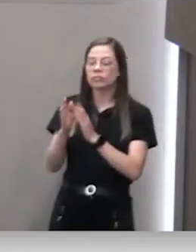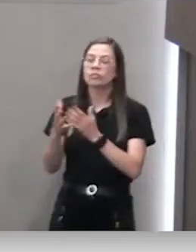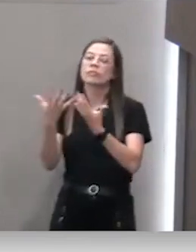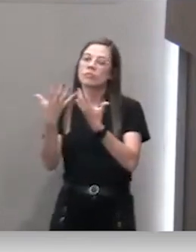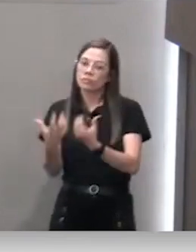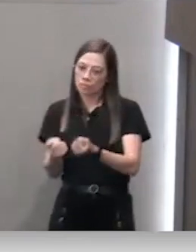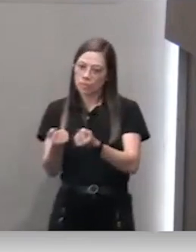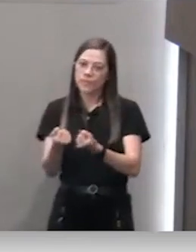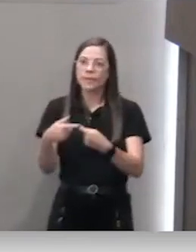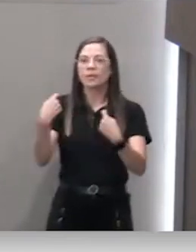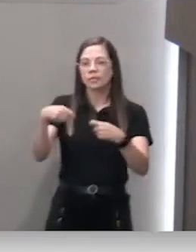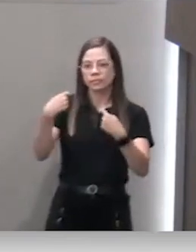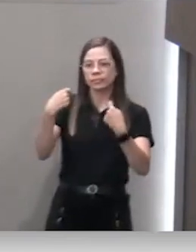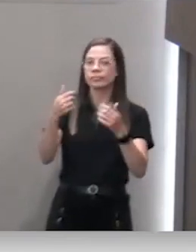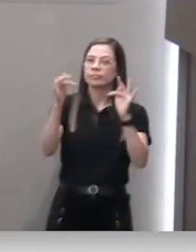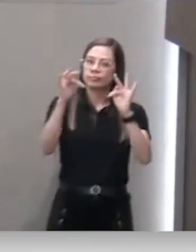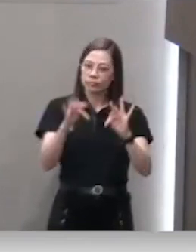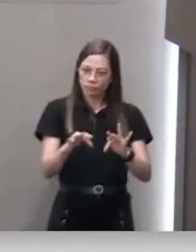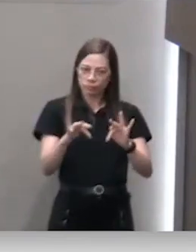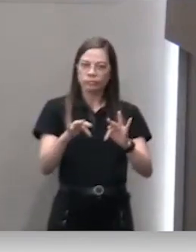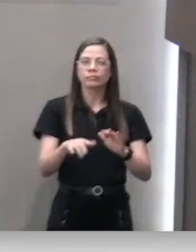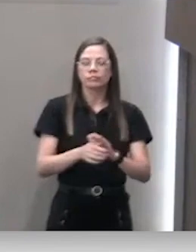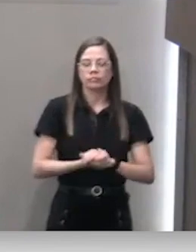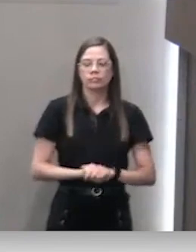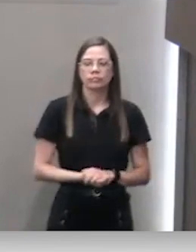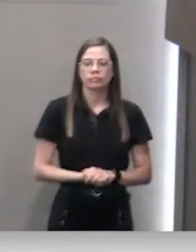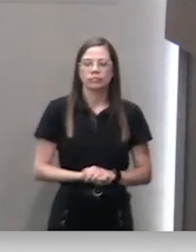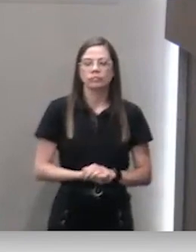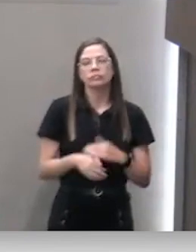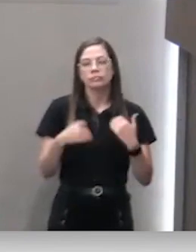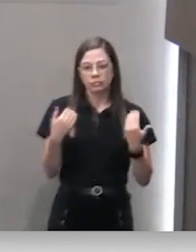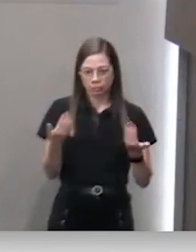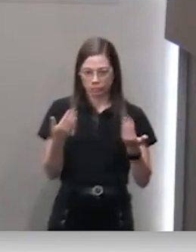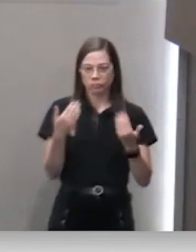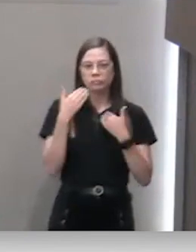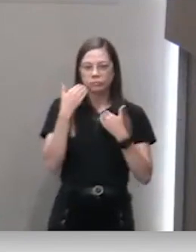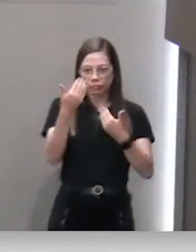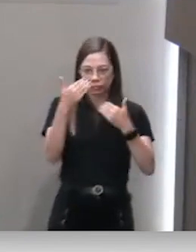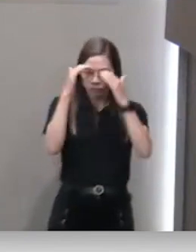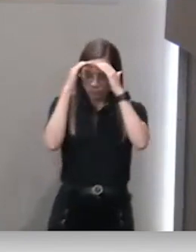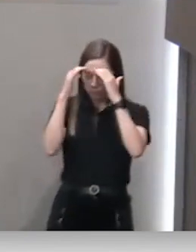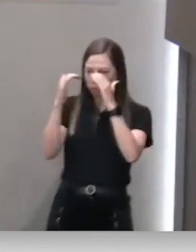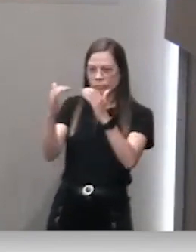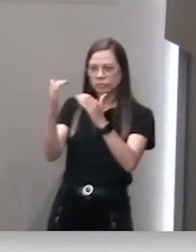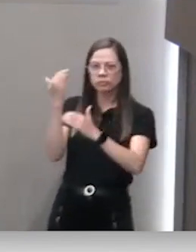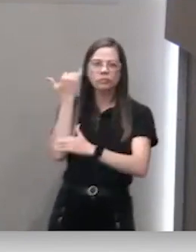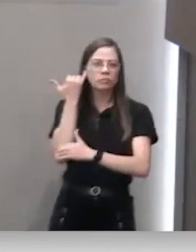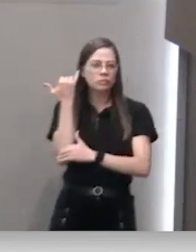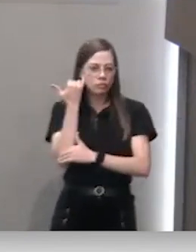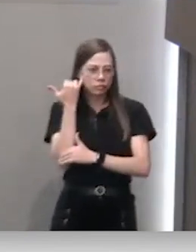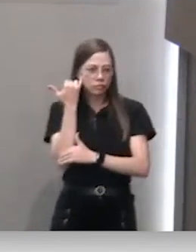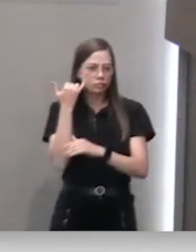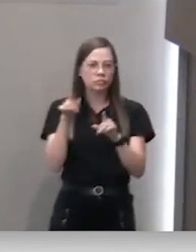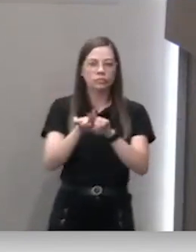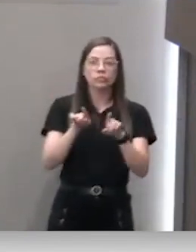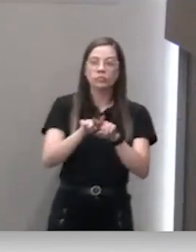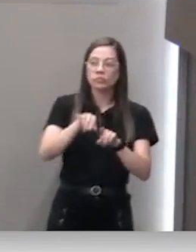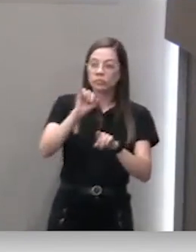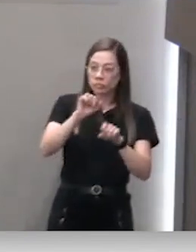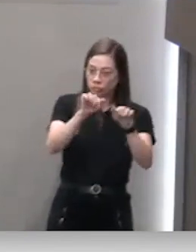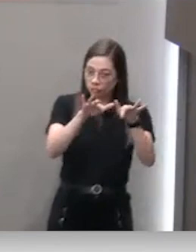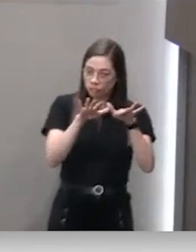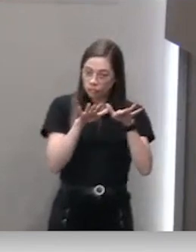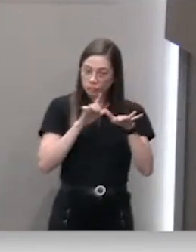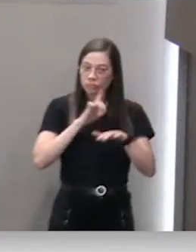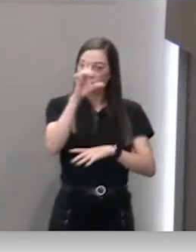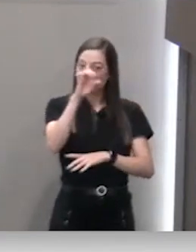excesso que eu tenha que suspender a sessão, será suspendida. Tá bom? Então, vamos respeitar, vamos ouvir. Quem está na tribuna tem direito